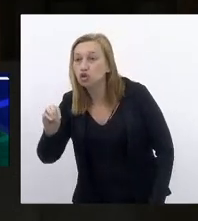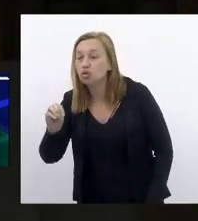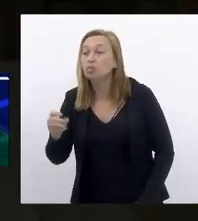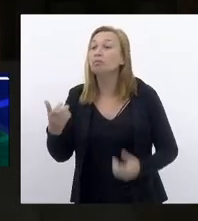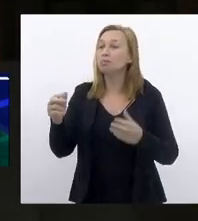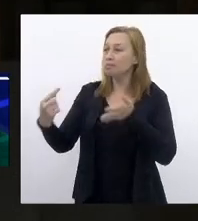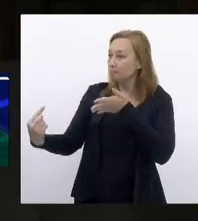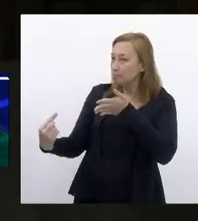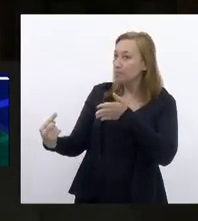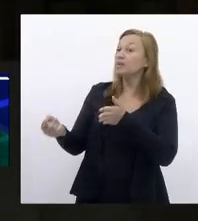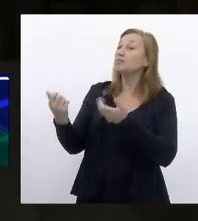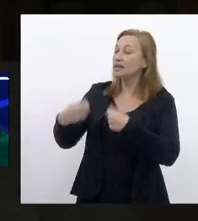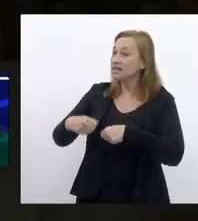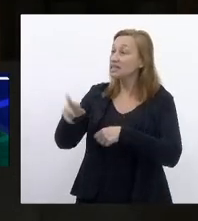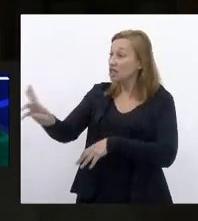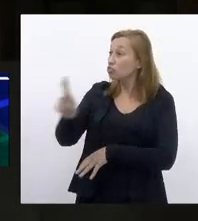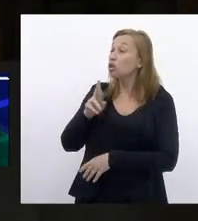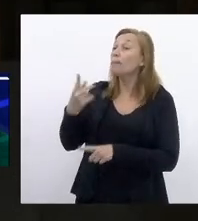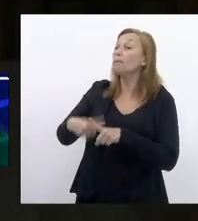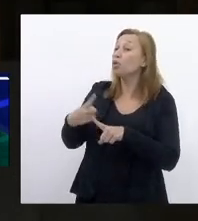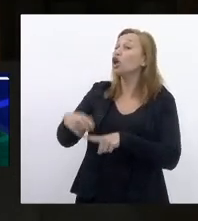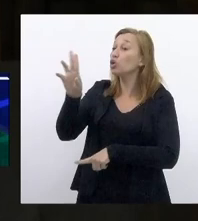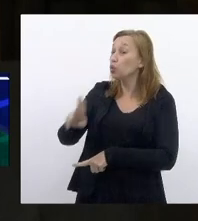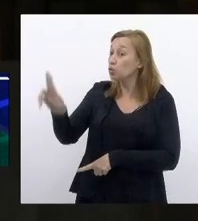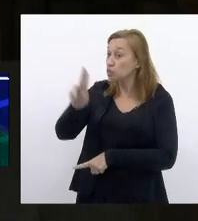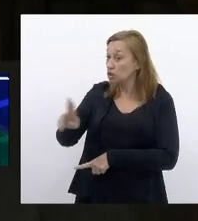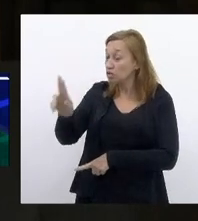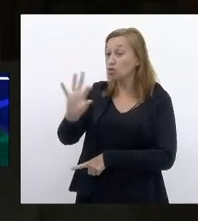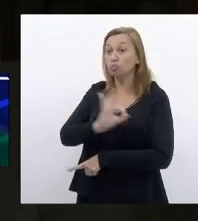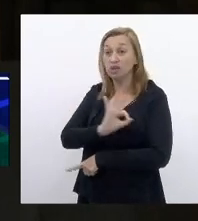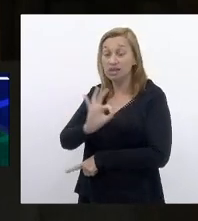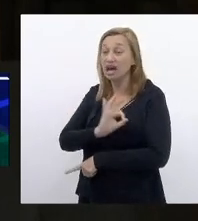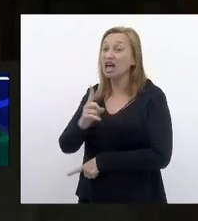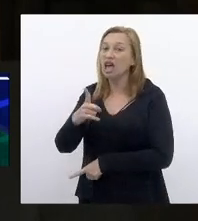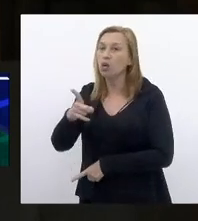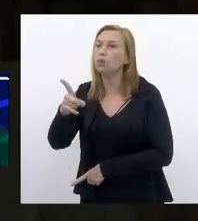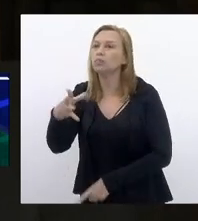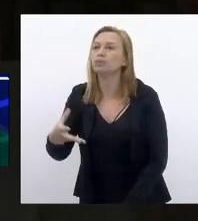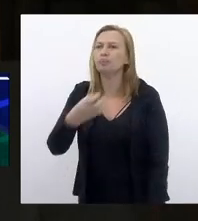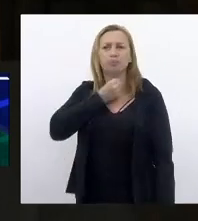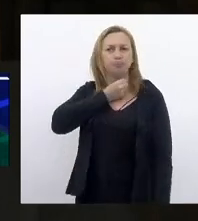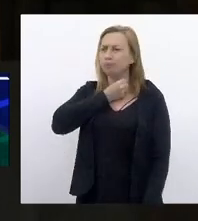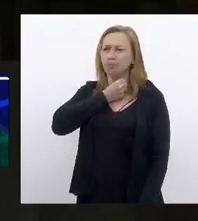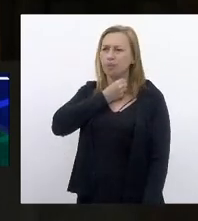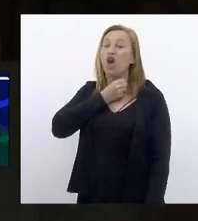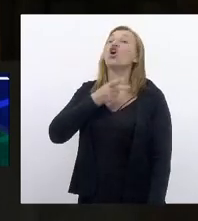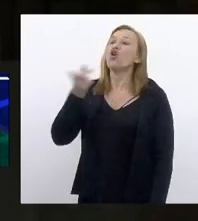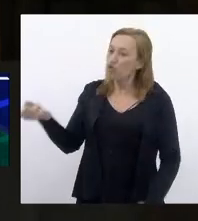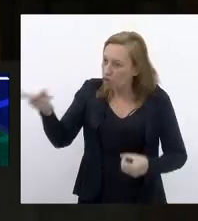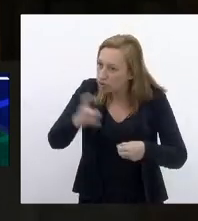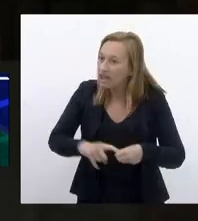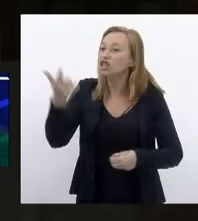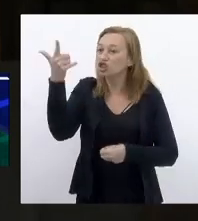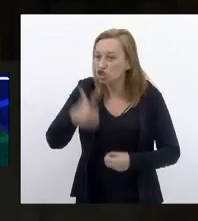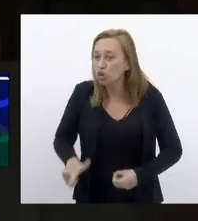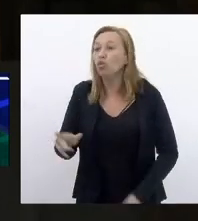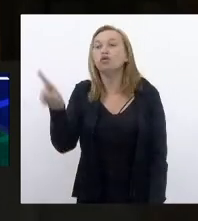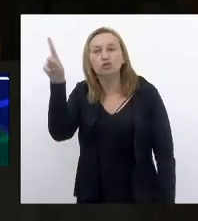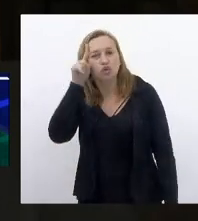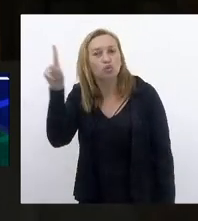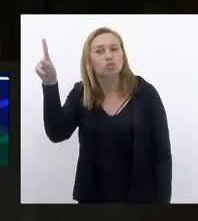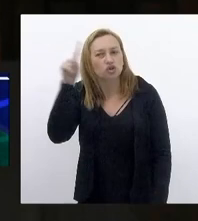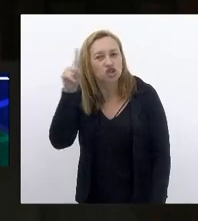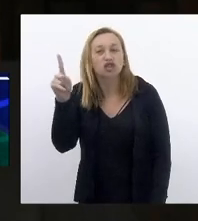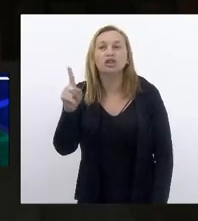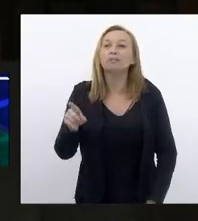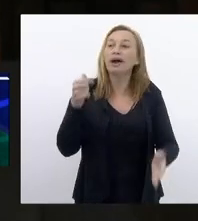esses policiais. Não vão me calar e, se precisar, repito, voltarei a essa tribuna todos os dias